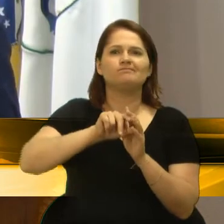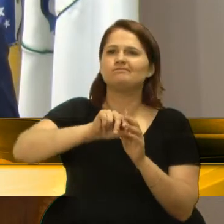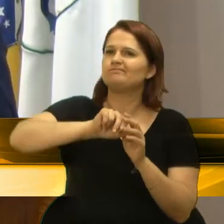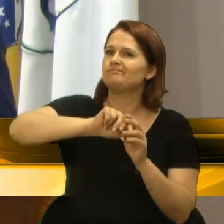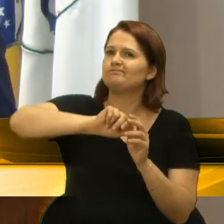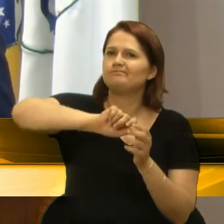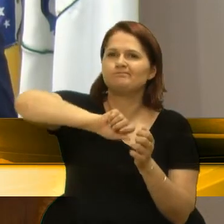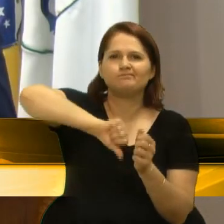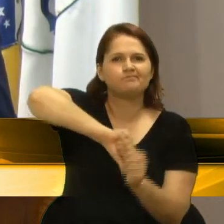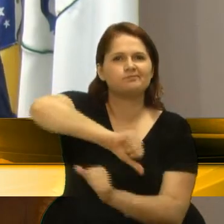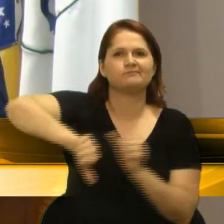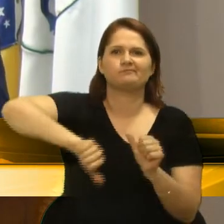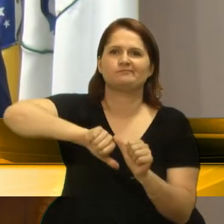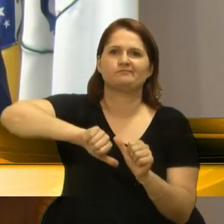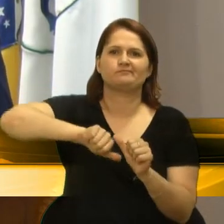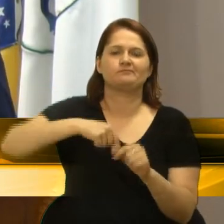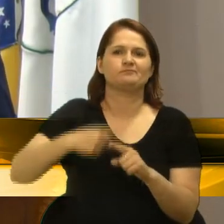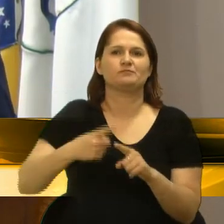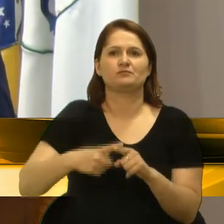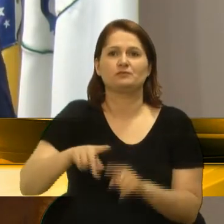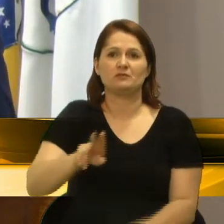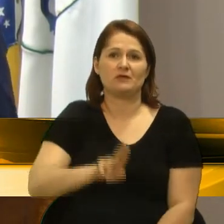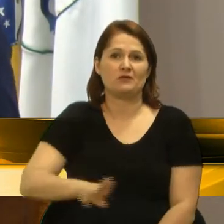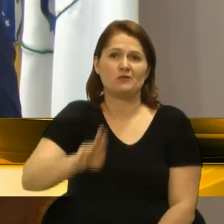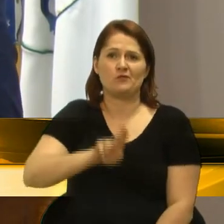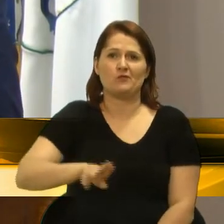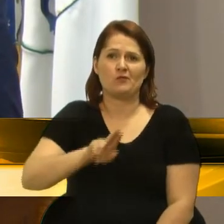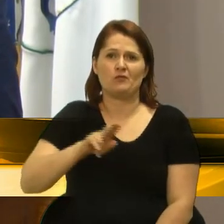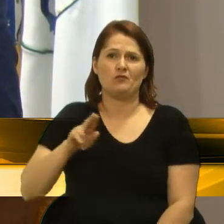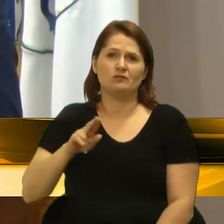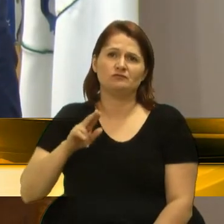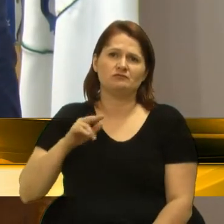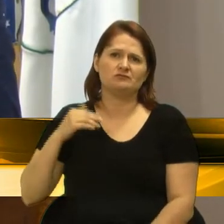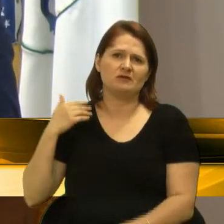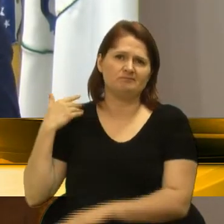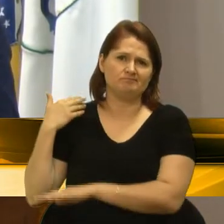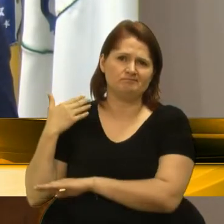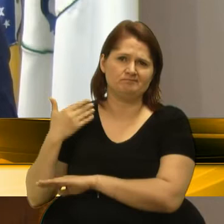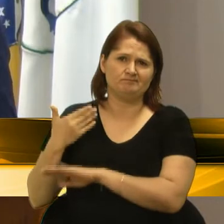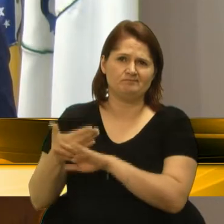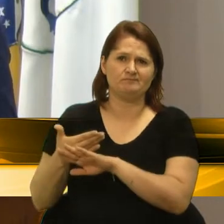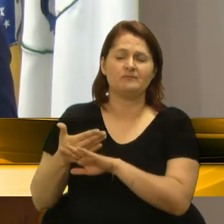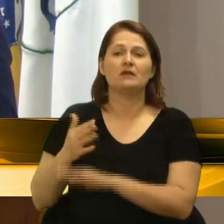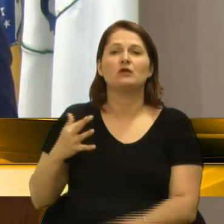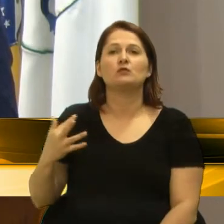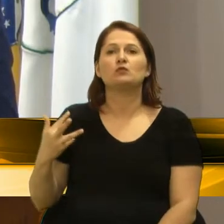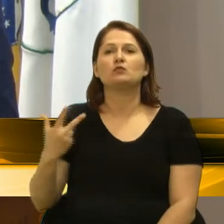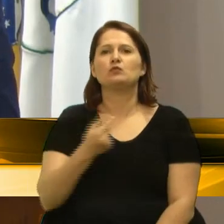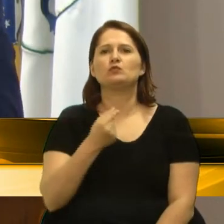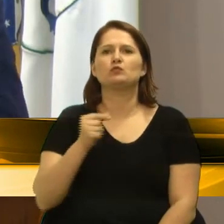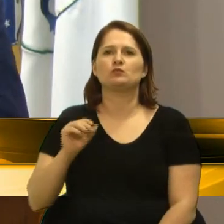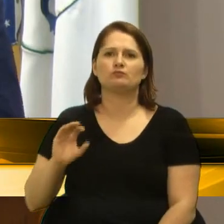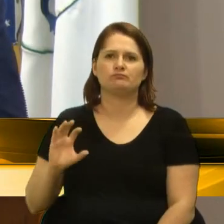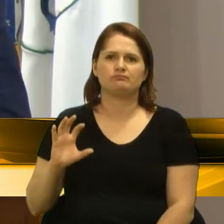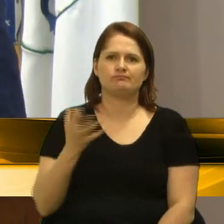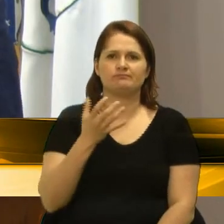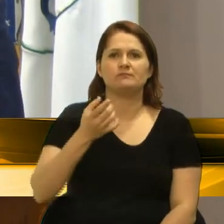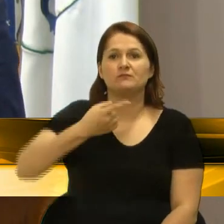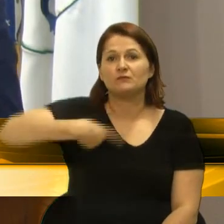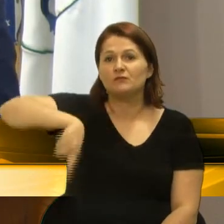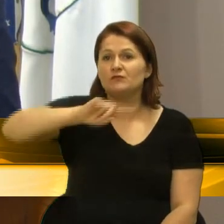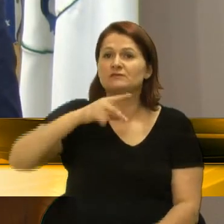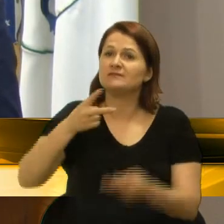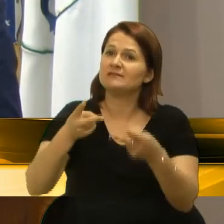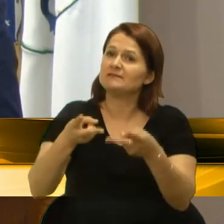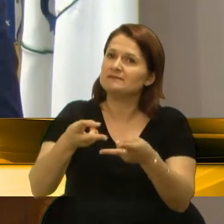traz. Tudo que acontece, vocês têm que ter a real noção e dimensão de que o bem maior é o